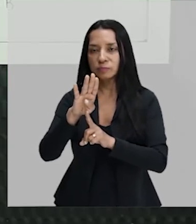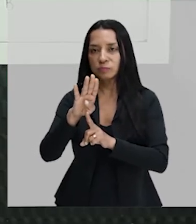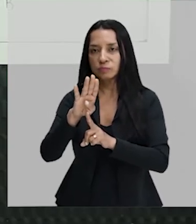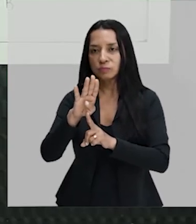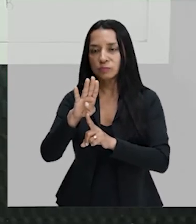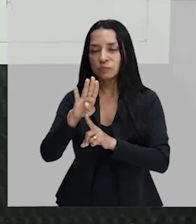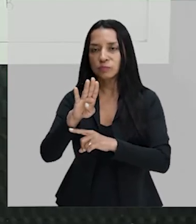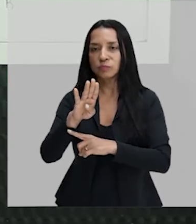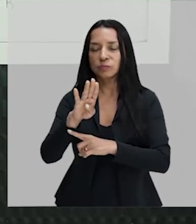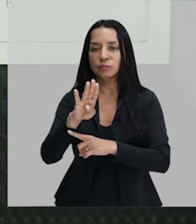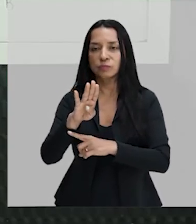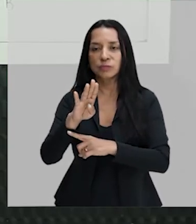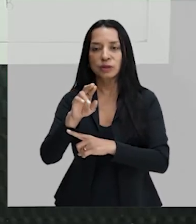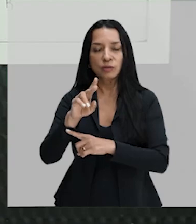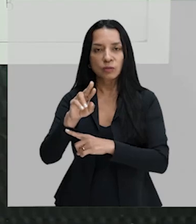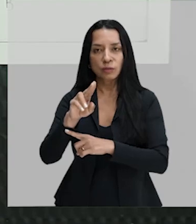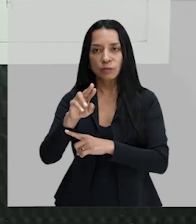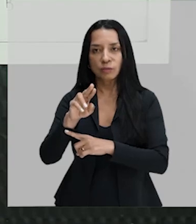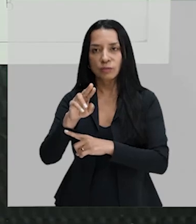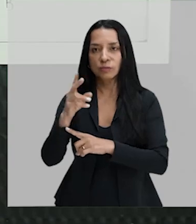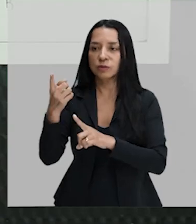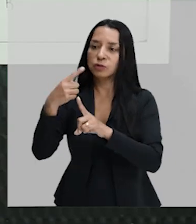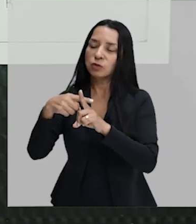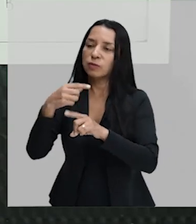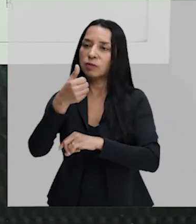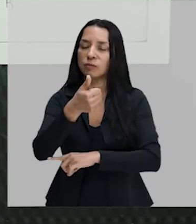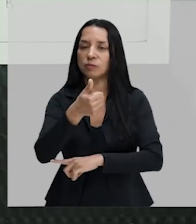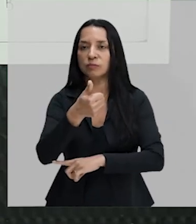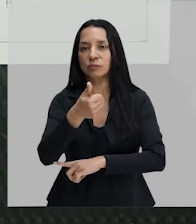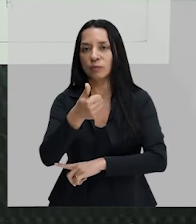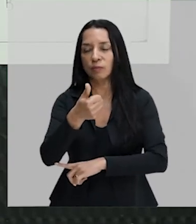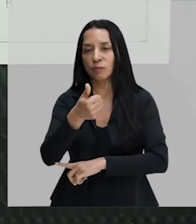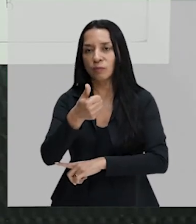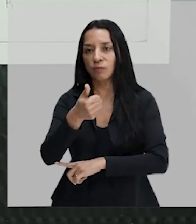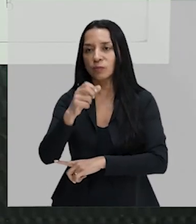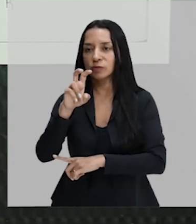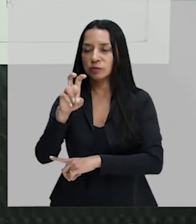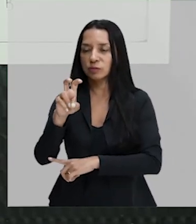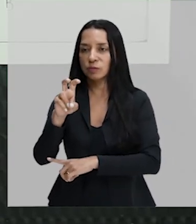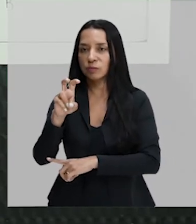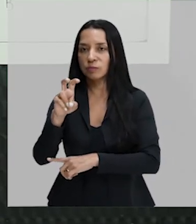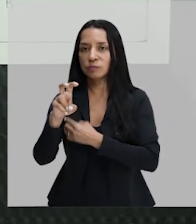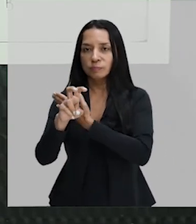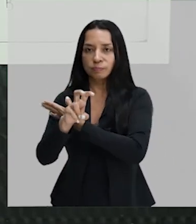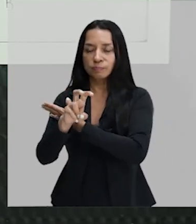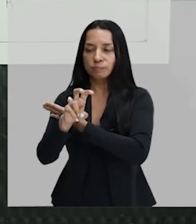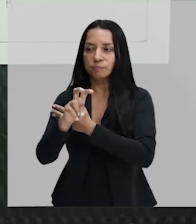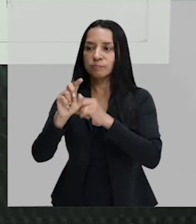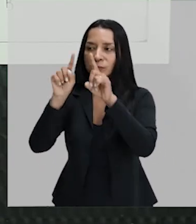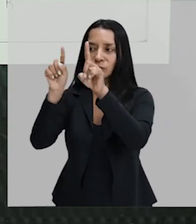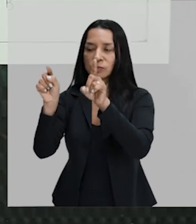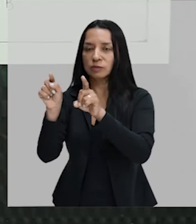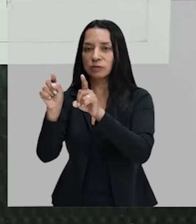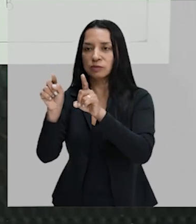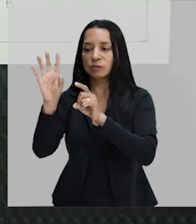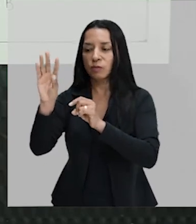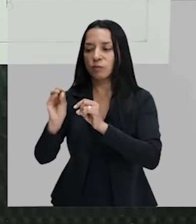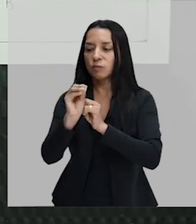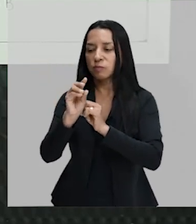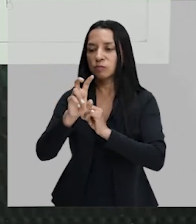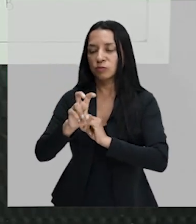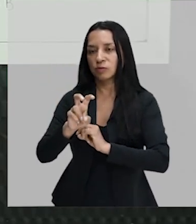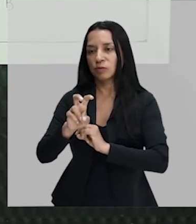Aí você vai fazer o quê? Vou somar 1 com 5, coloquei entre parênteses, né? 5 é